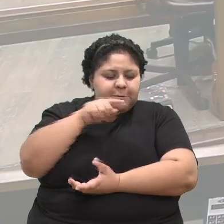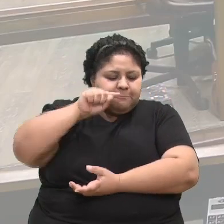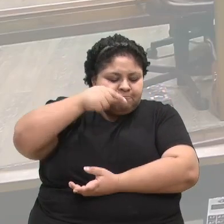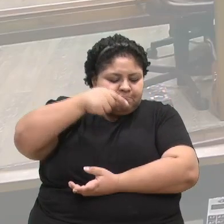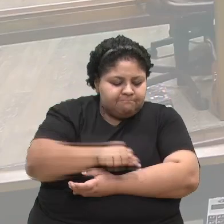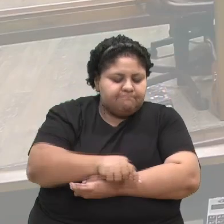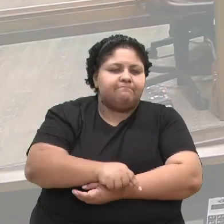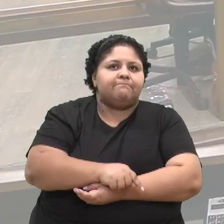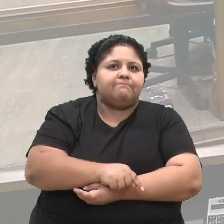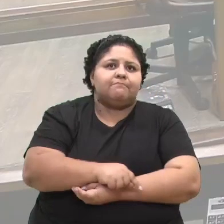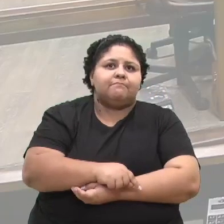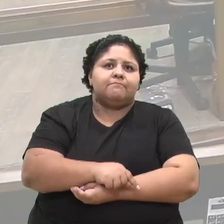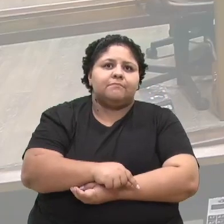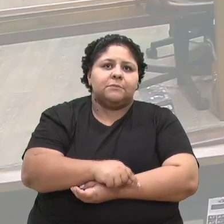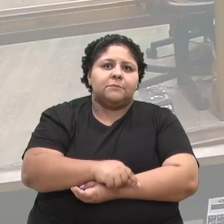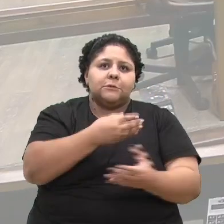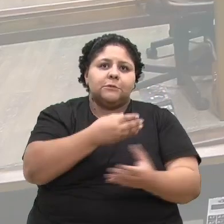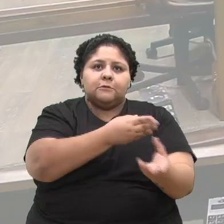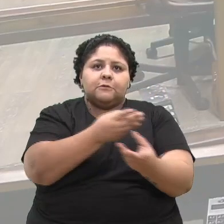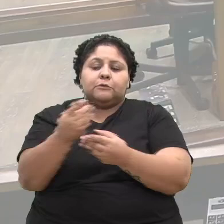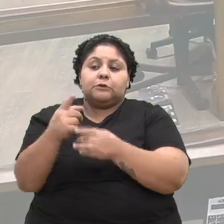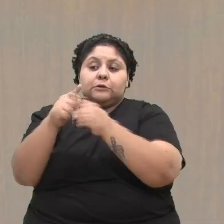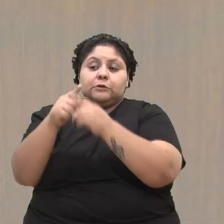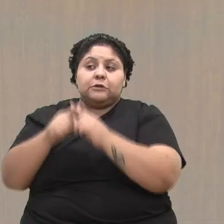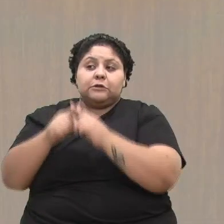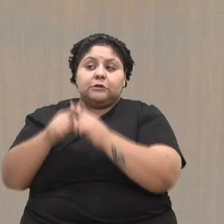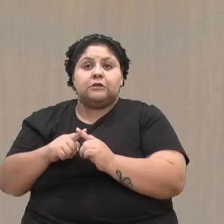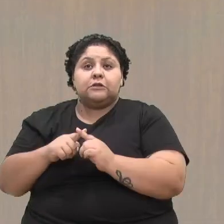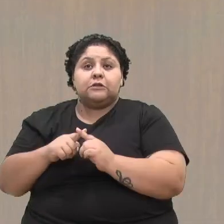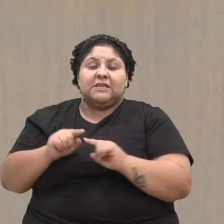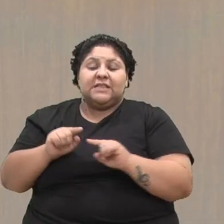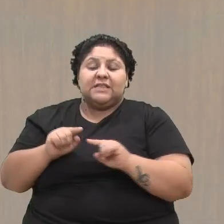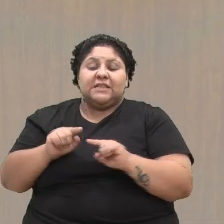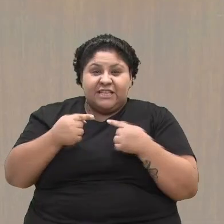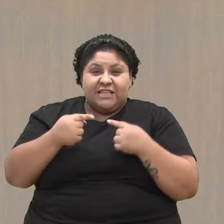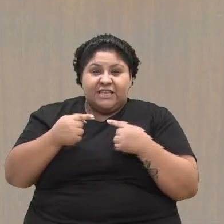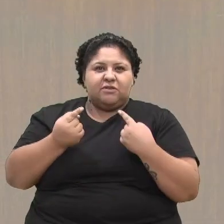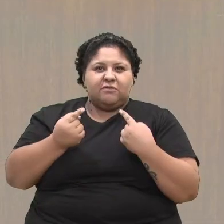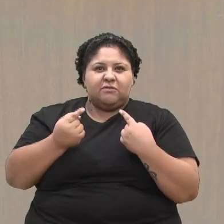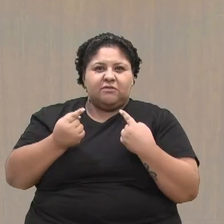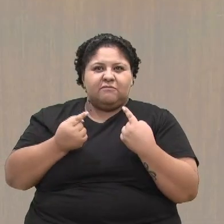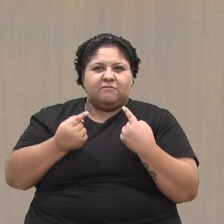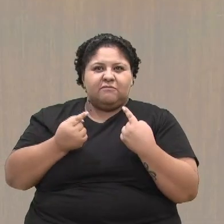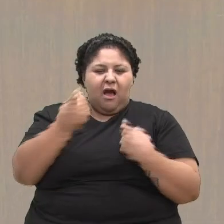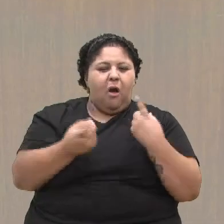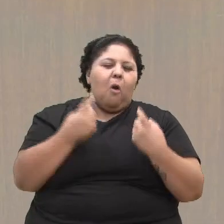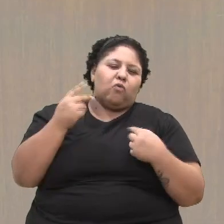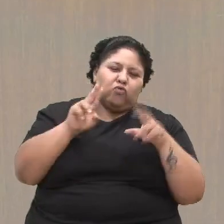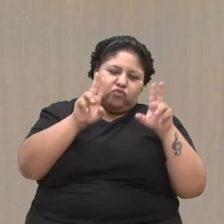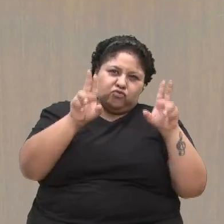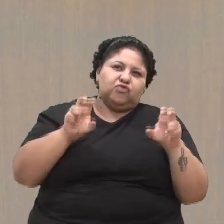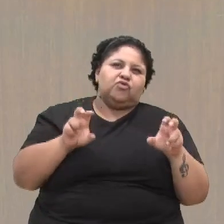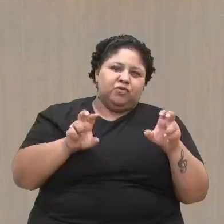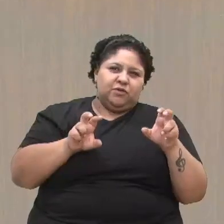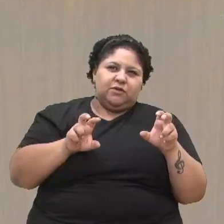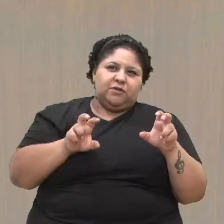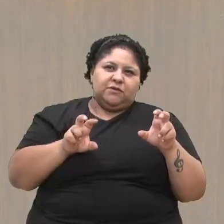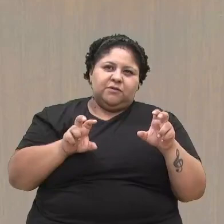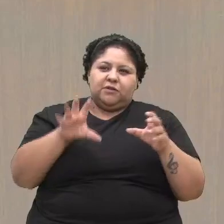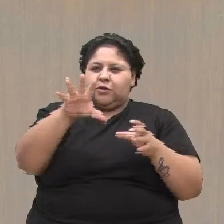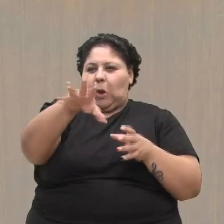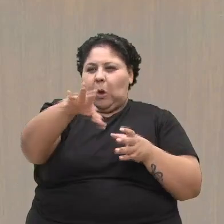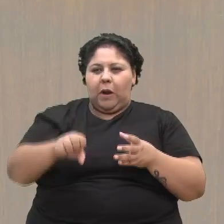mesmo. Muitas vezes eu mesmo critico algumas questões, essas questões da coleta